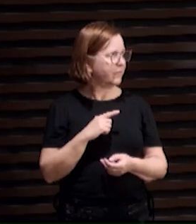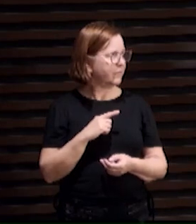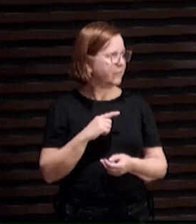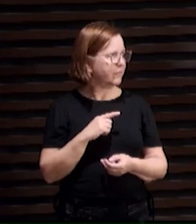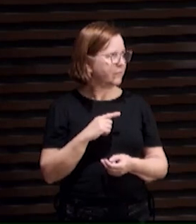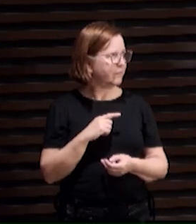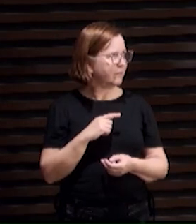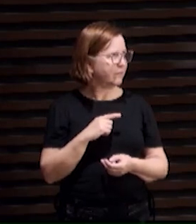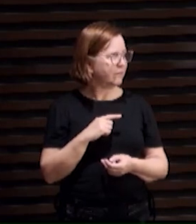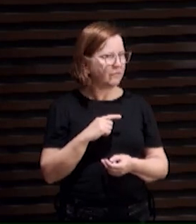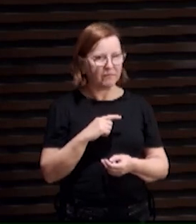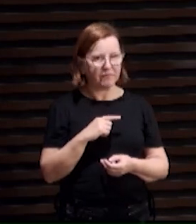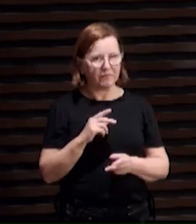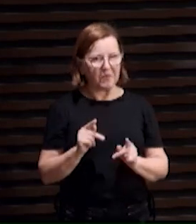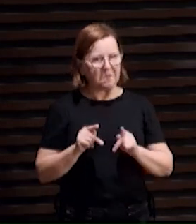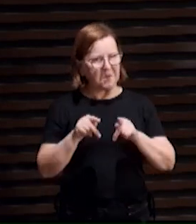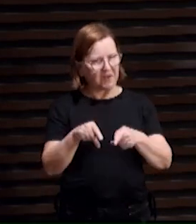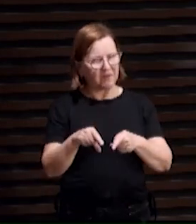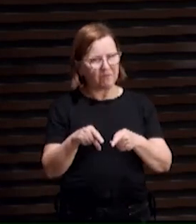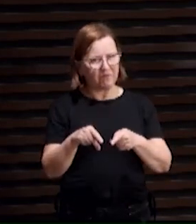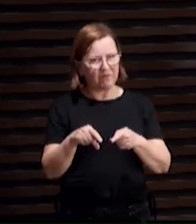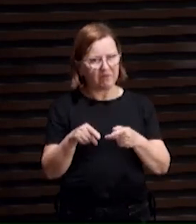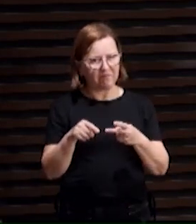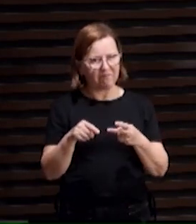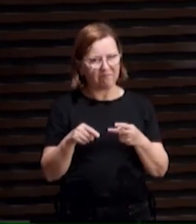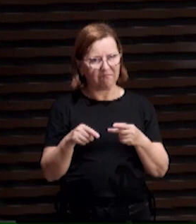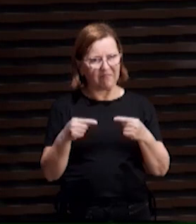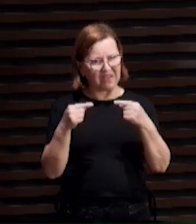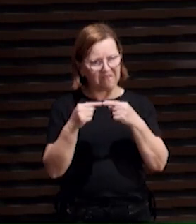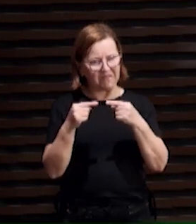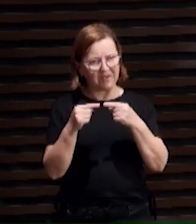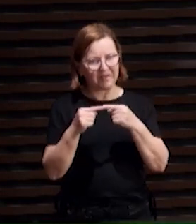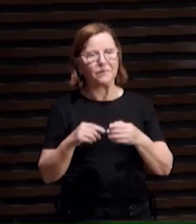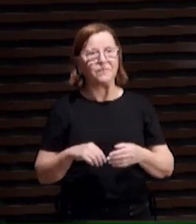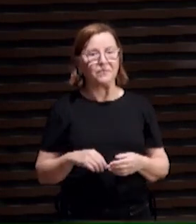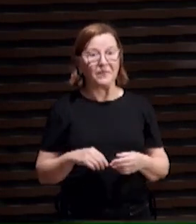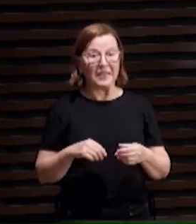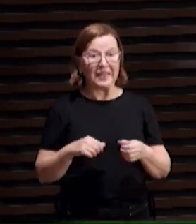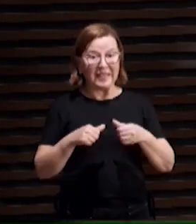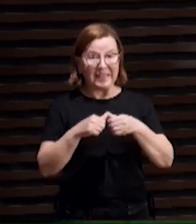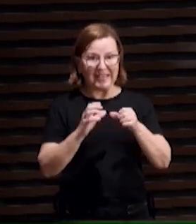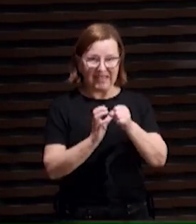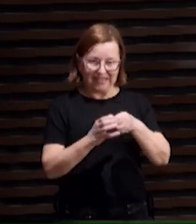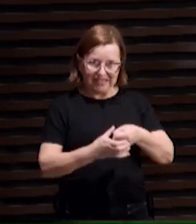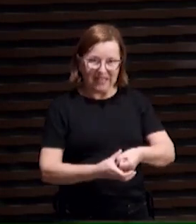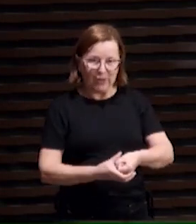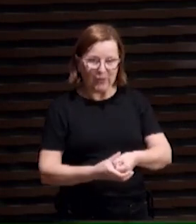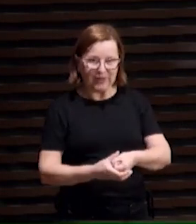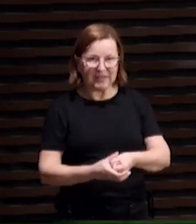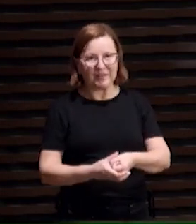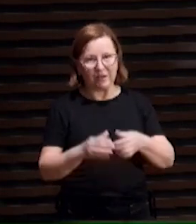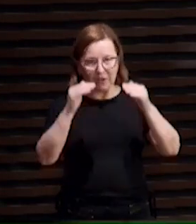ligações, umas pontes entre uma hélice e a outra do DNA. E essas células obedecem lá